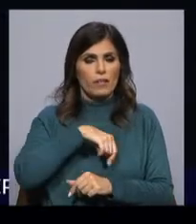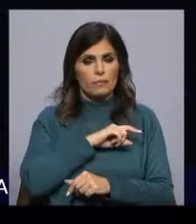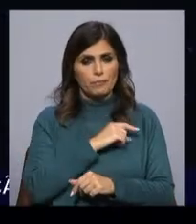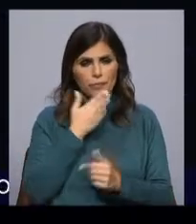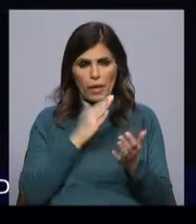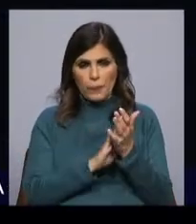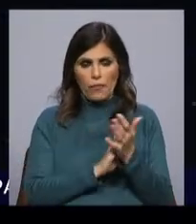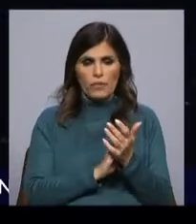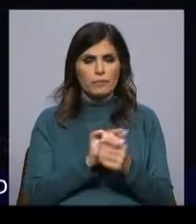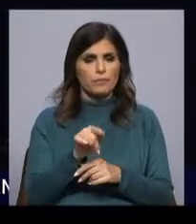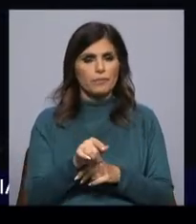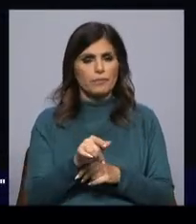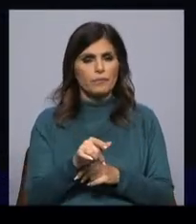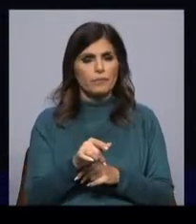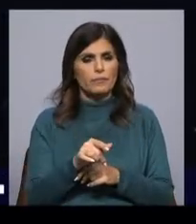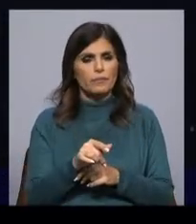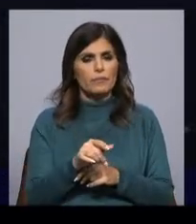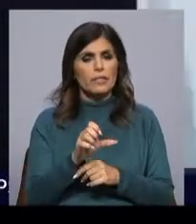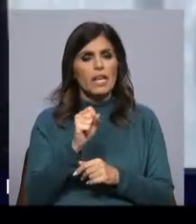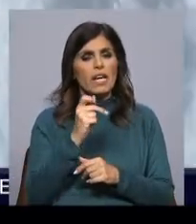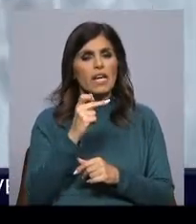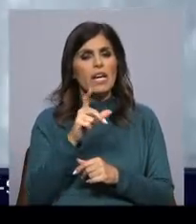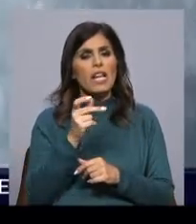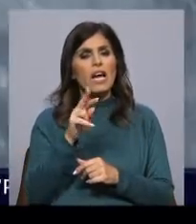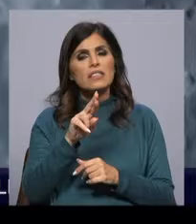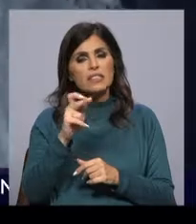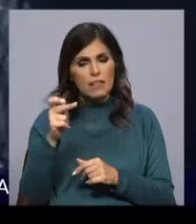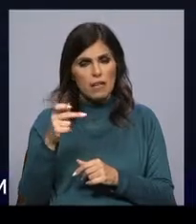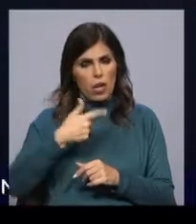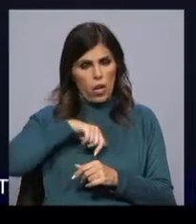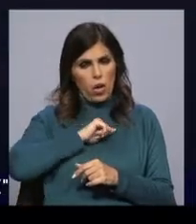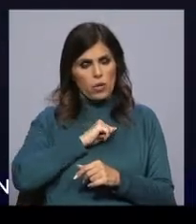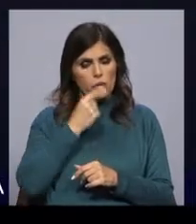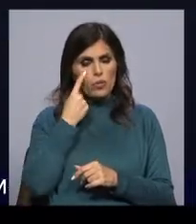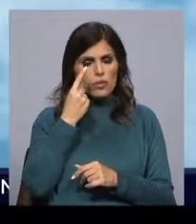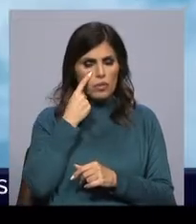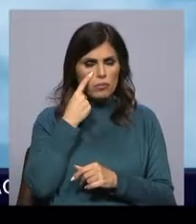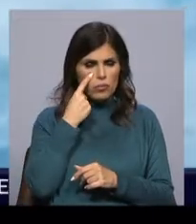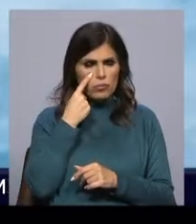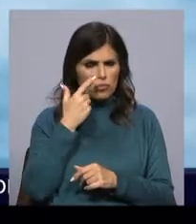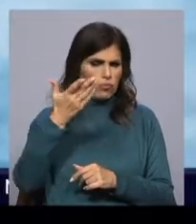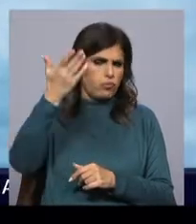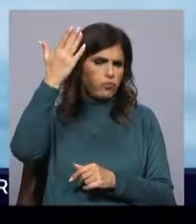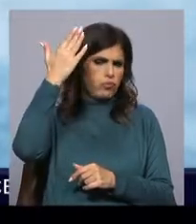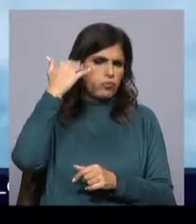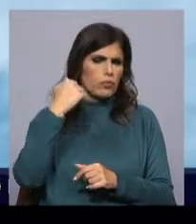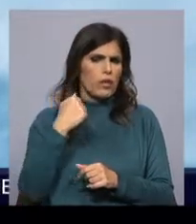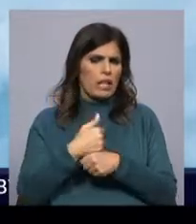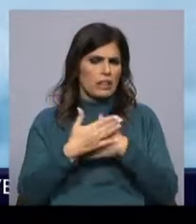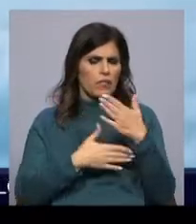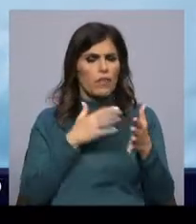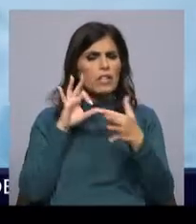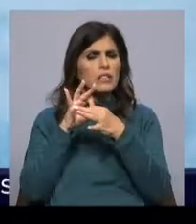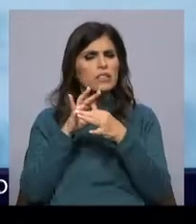prova de que a nossa galáxia é aquilo que nós já conhecemos há algum tempo, muito ativa no que foi a sua interação